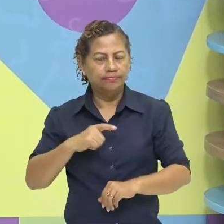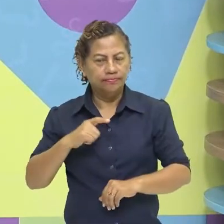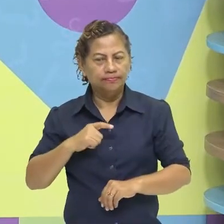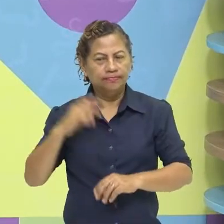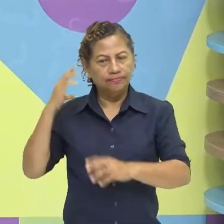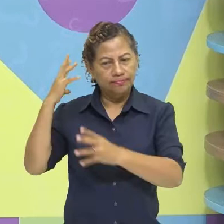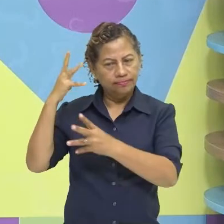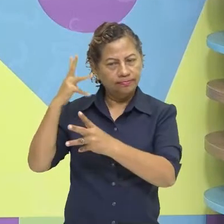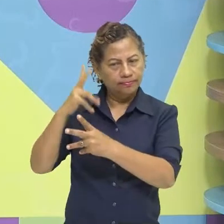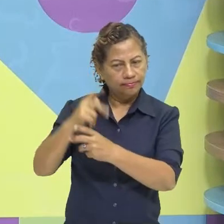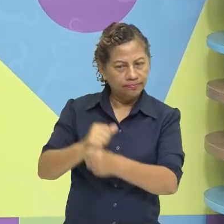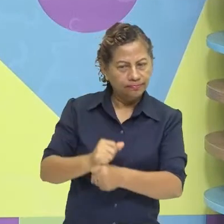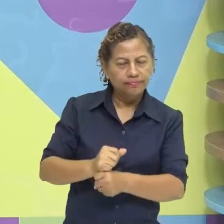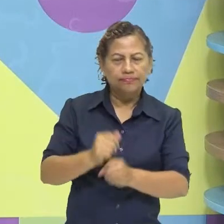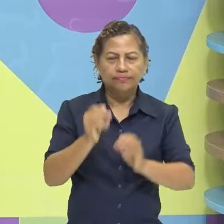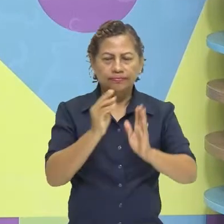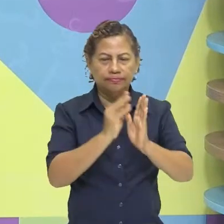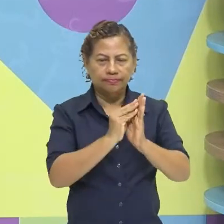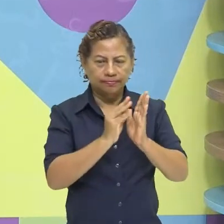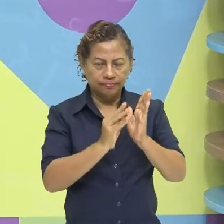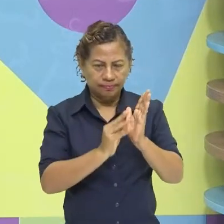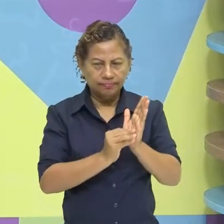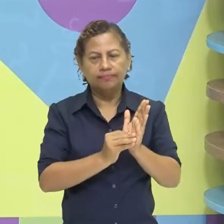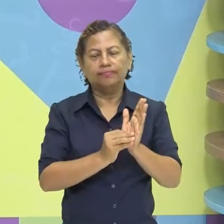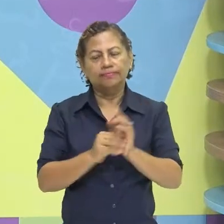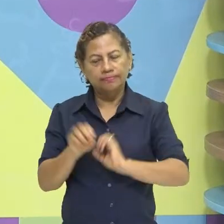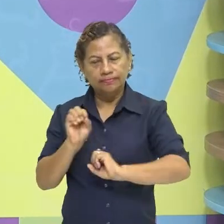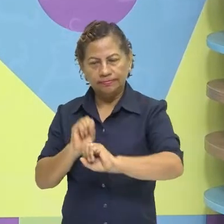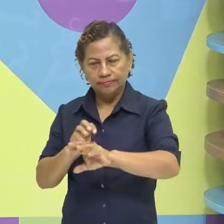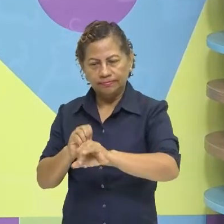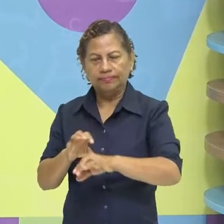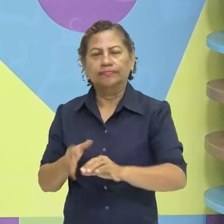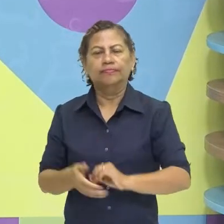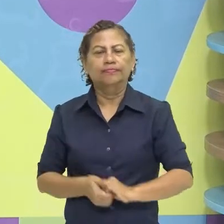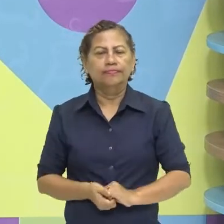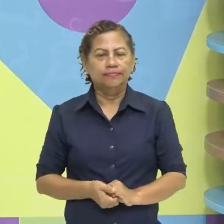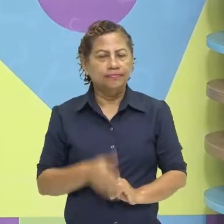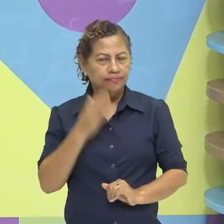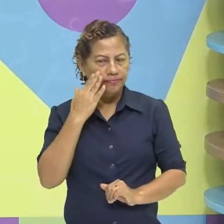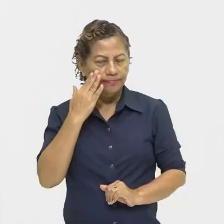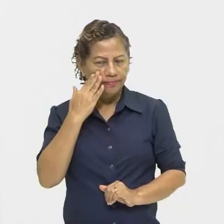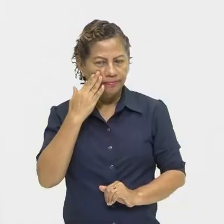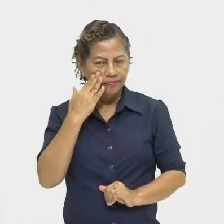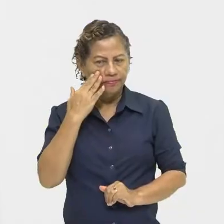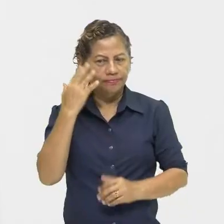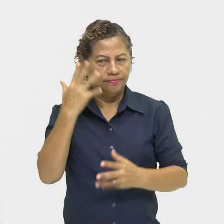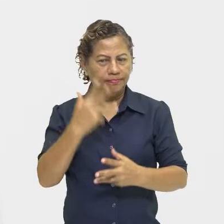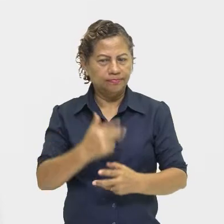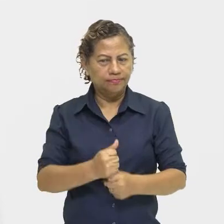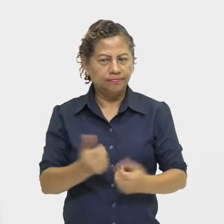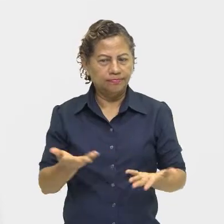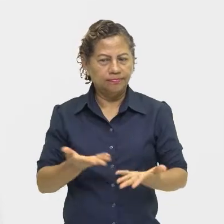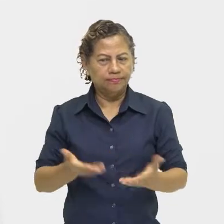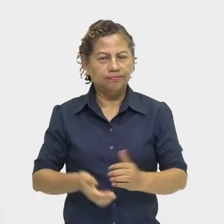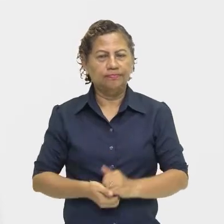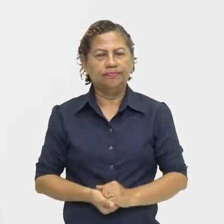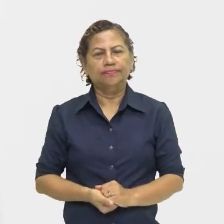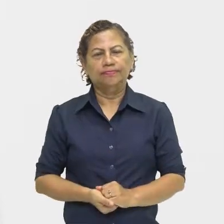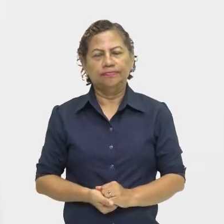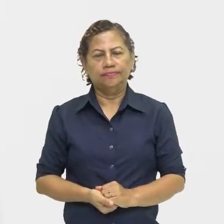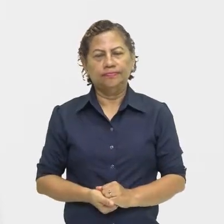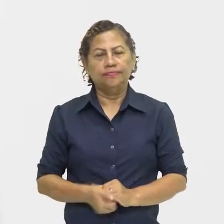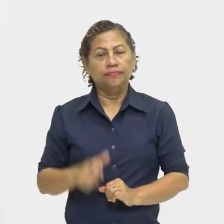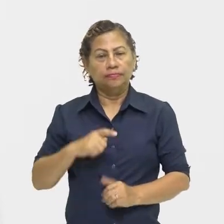nós estudamos durante a quarta unidade. Então vamos ver o que nós temos para a nossa revisão de hoje. Temos aí a